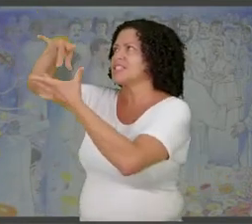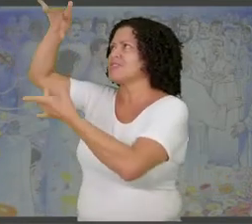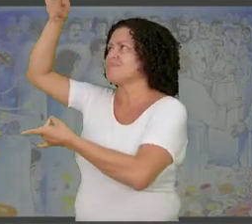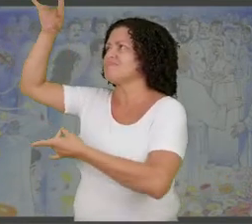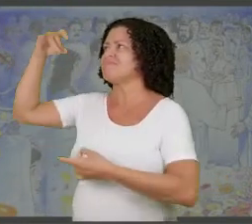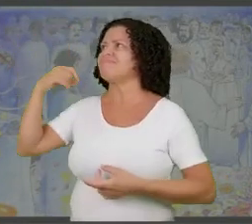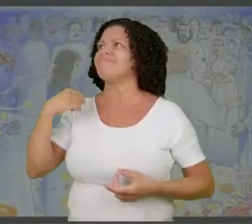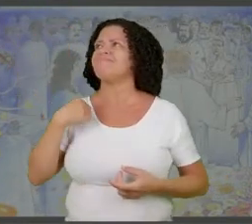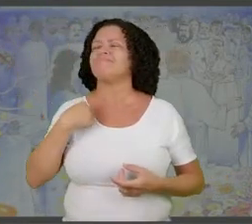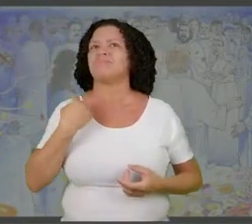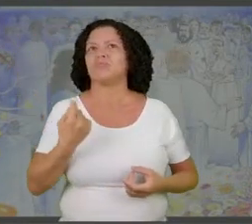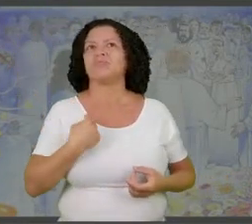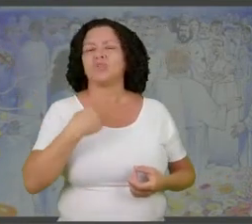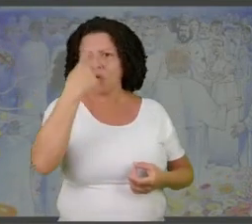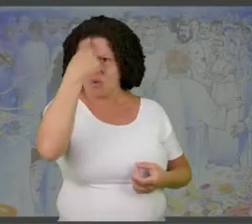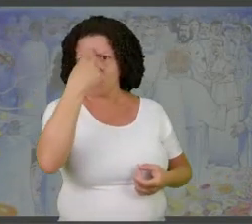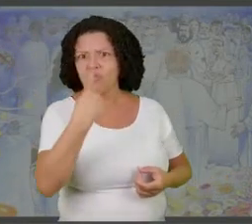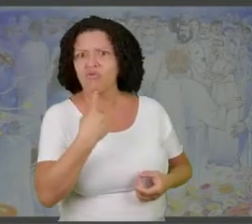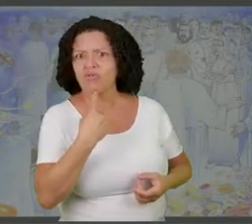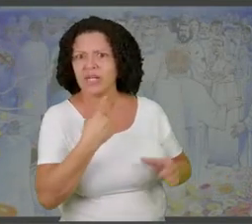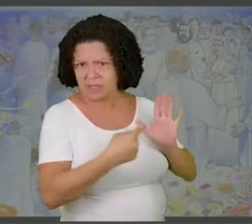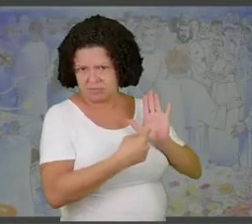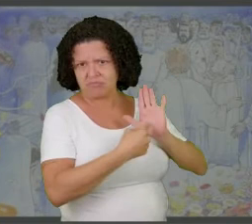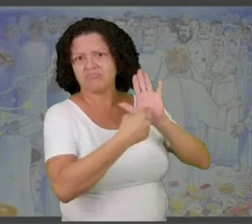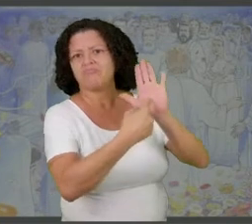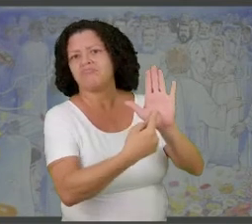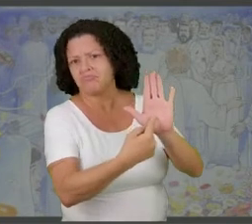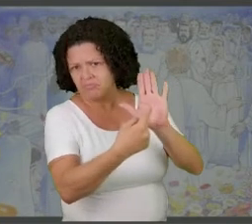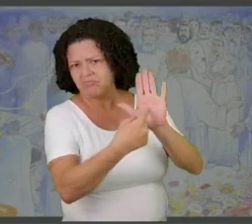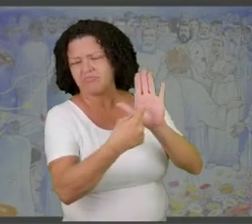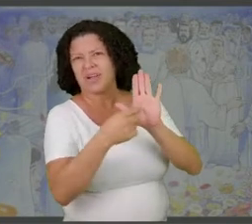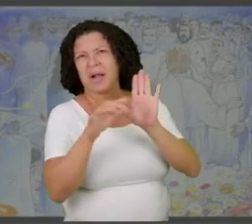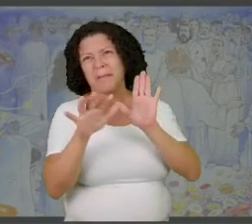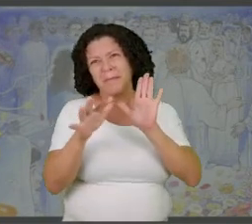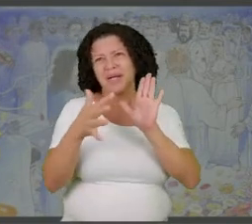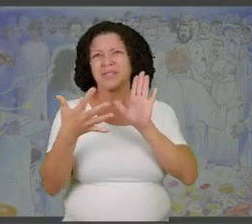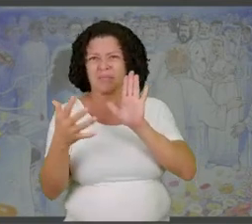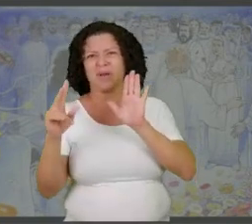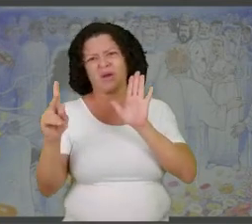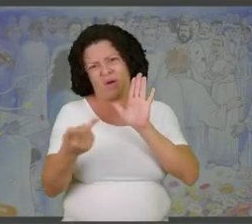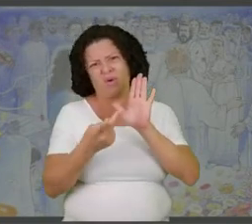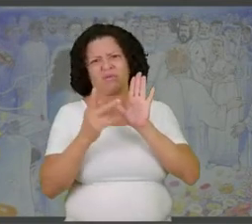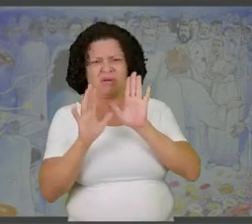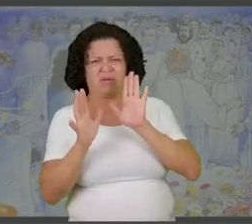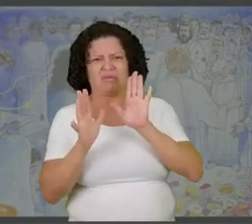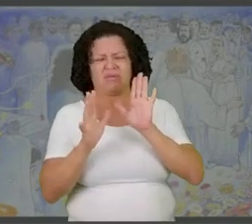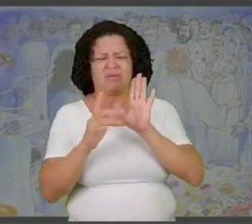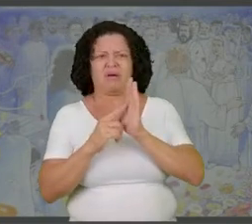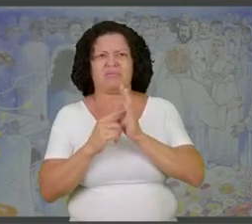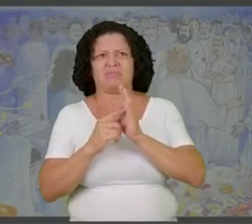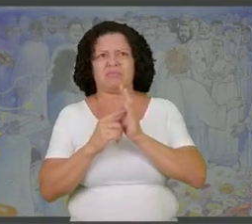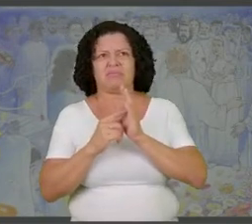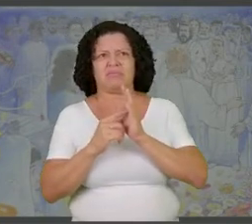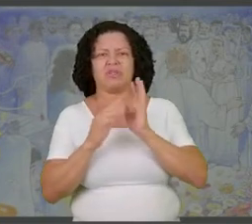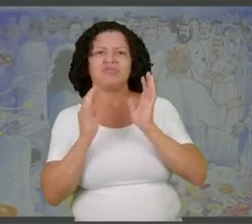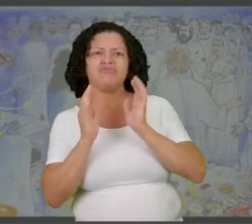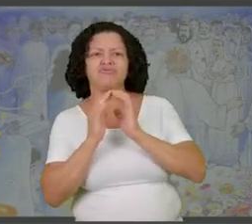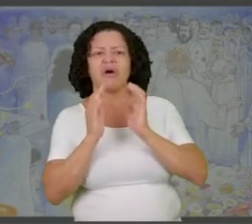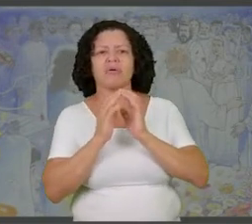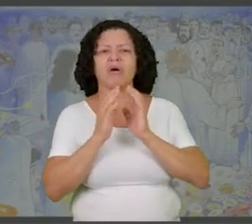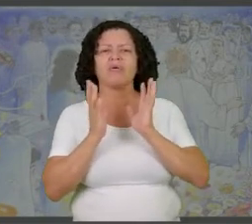Eu utilizei ali a imagem do imã, que é mais ou menos o que acontece. De acordo com